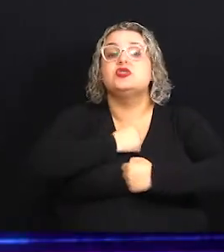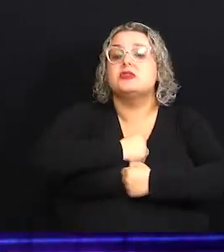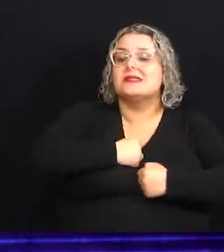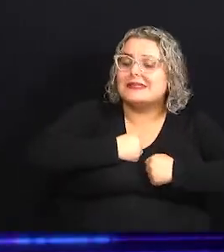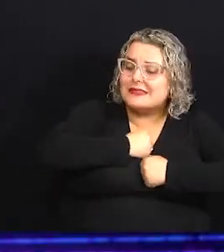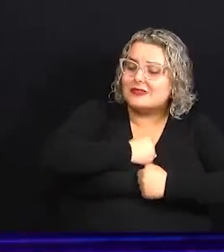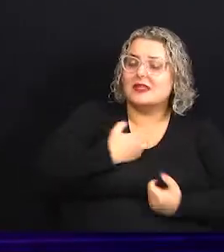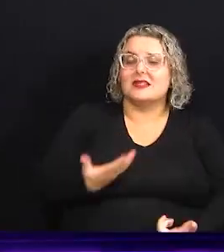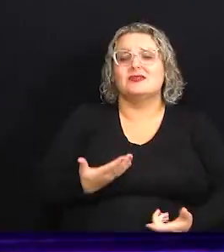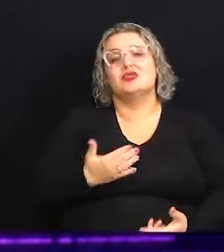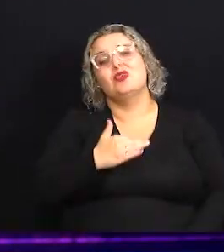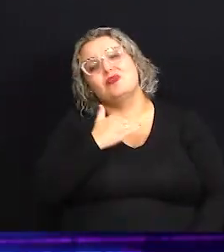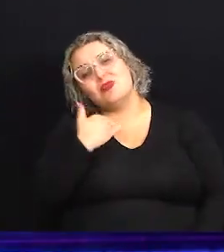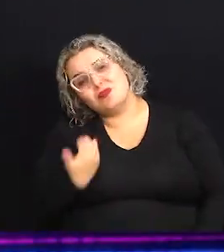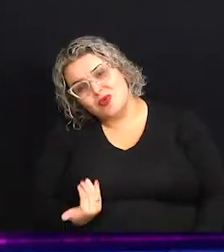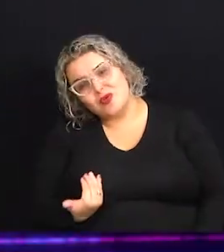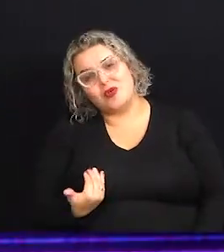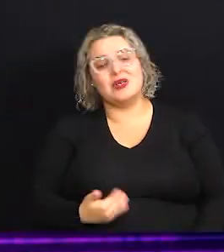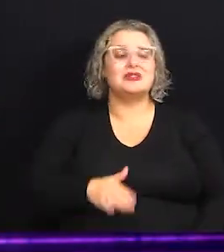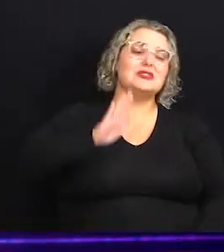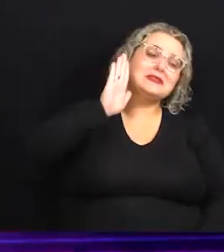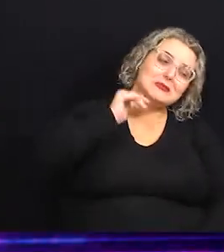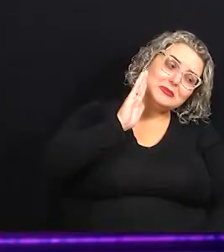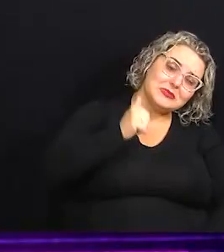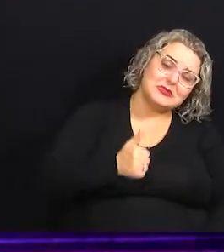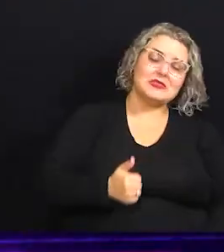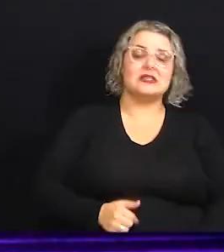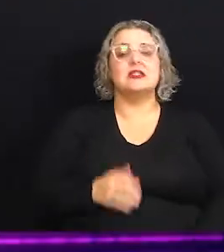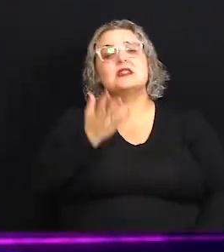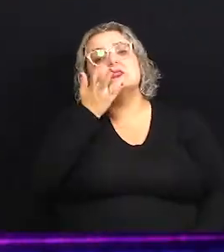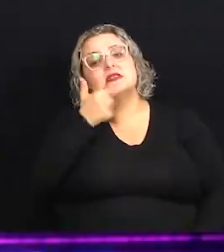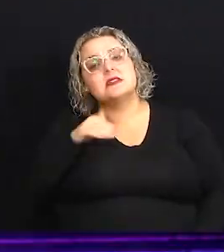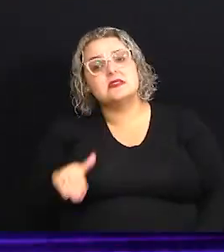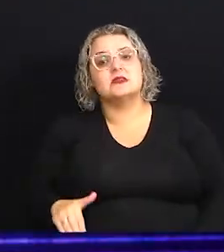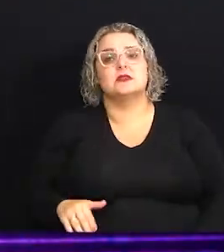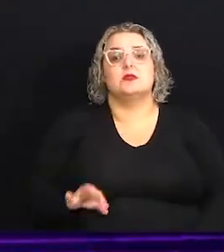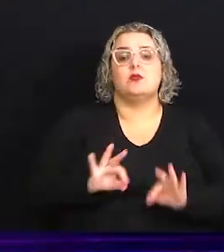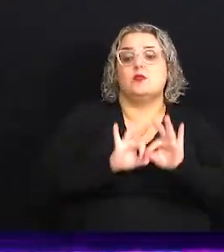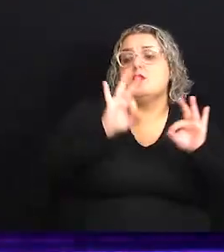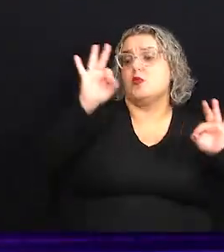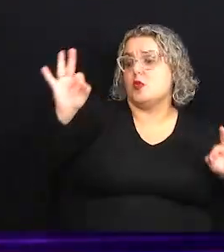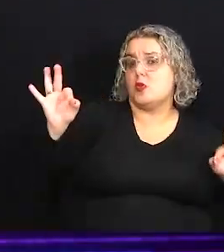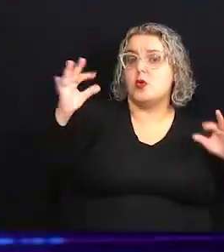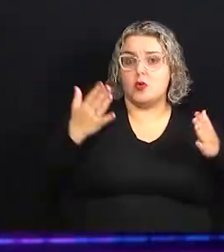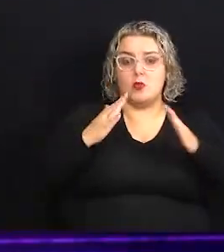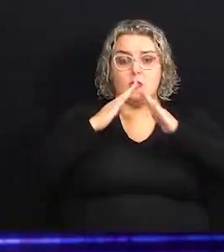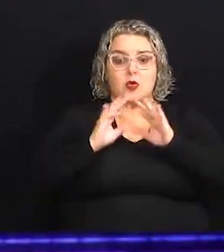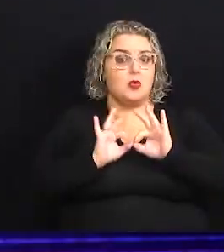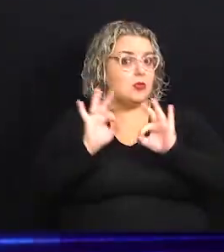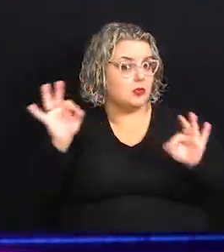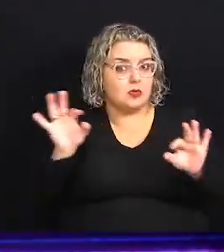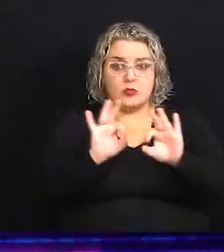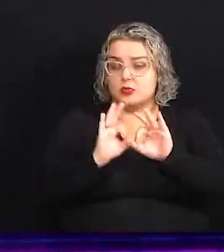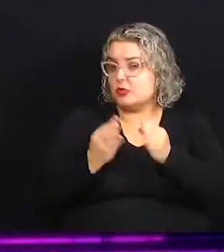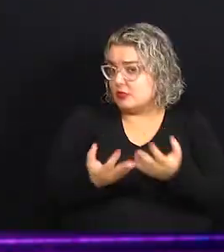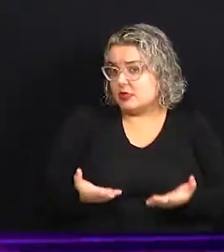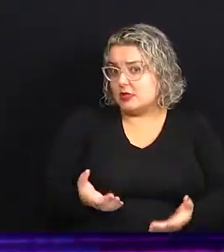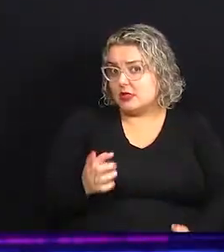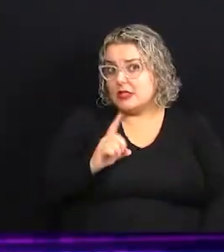sobre a despedida, sobre esses sentimentos que as crianças que moram longe, não necessariamente fora do Brasil, mas que moram longe da